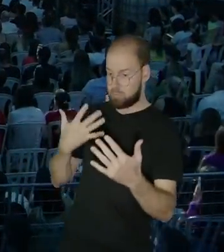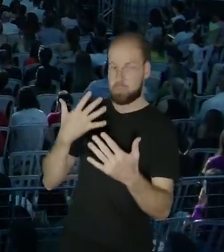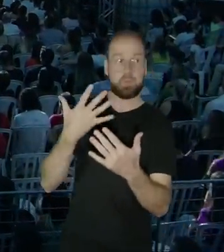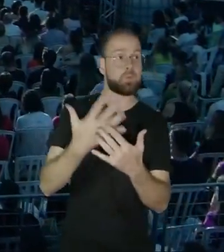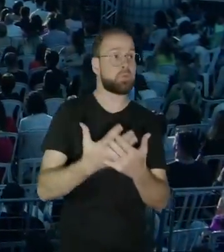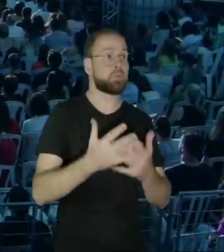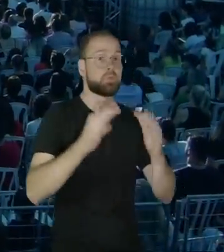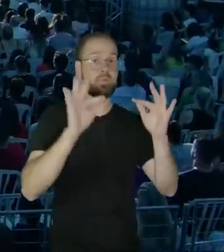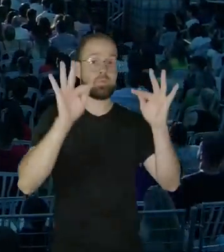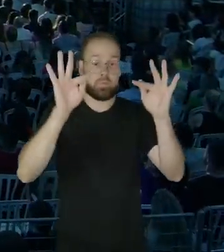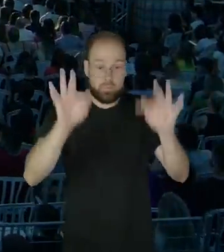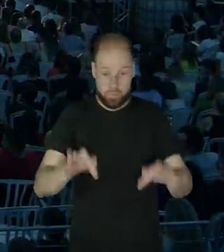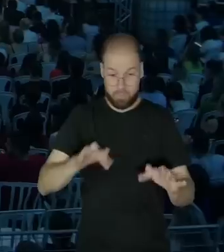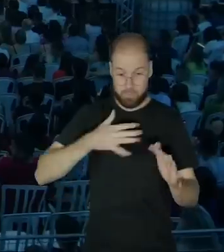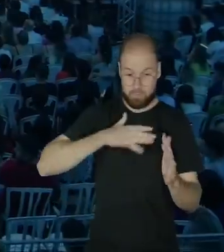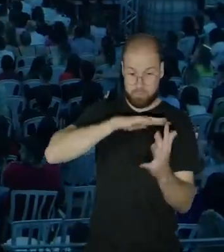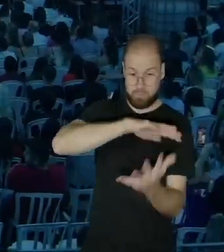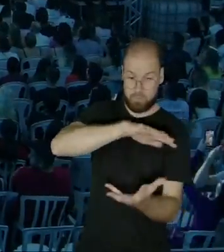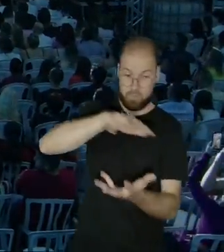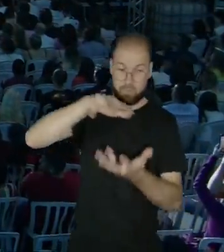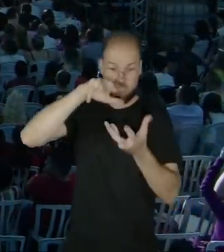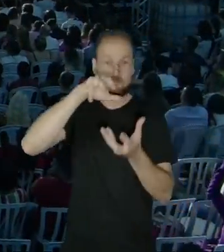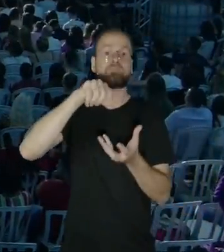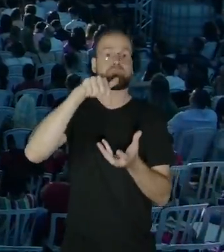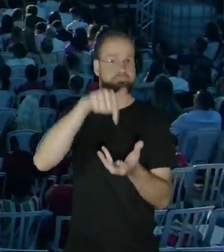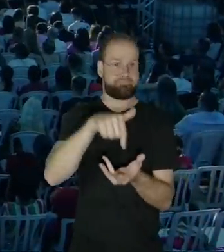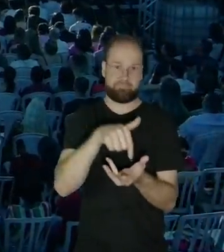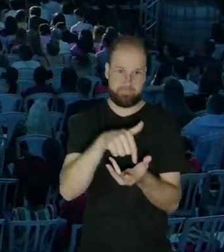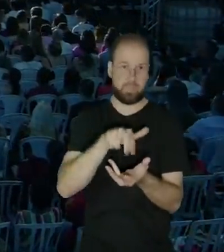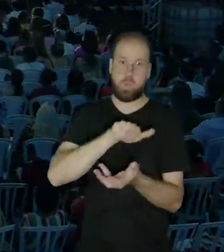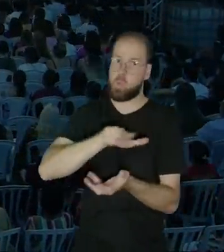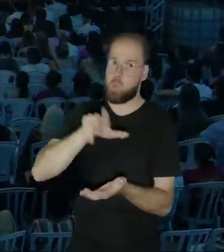era irreal.